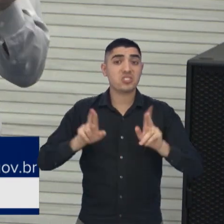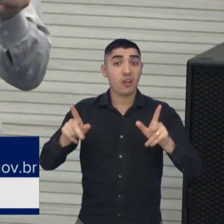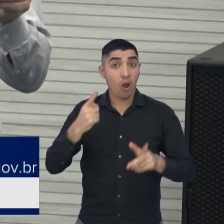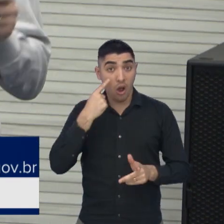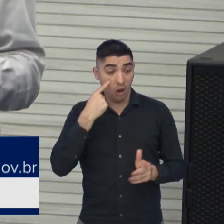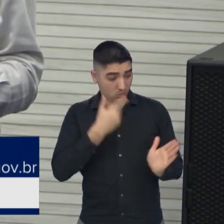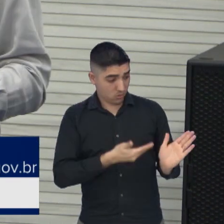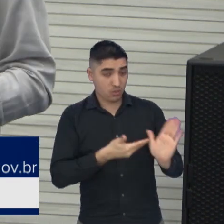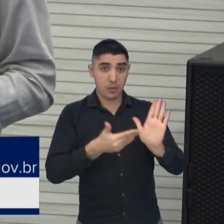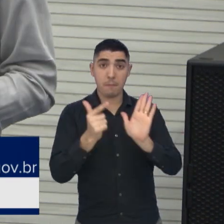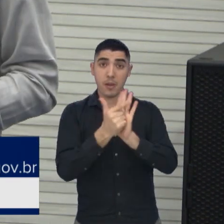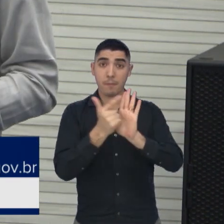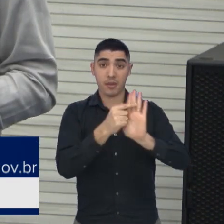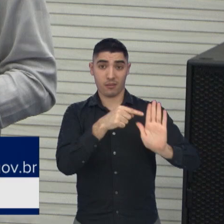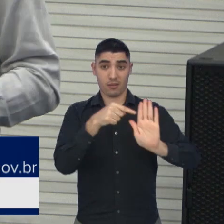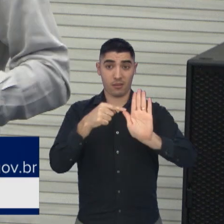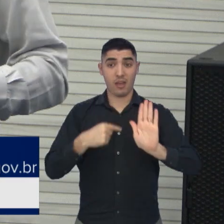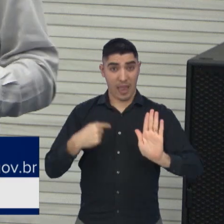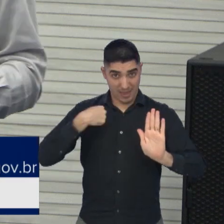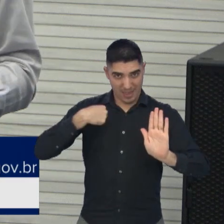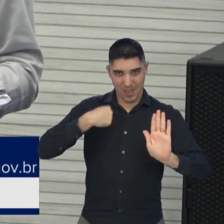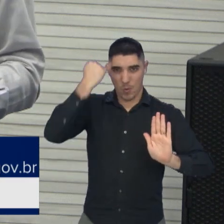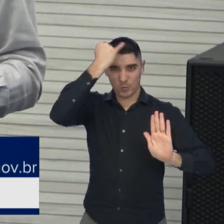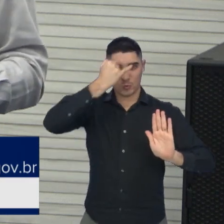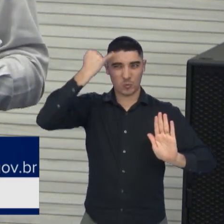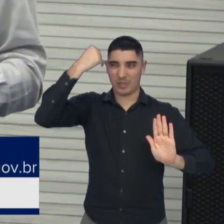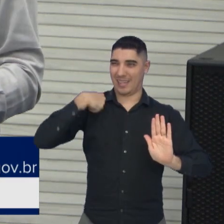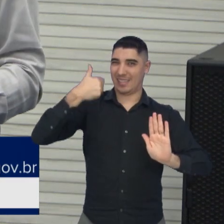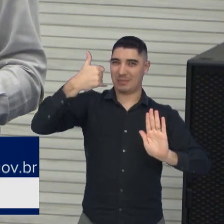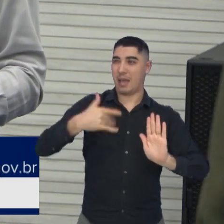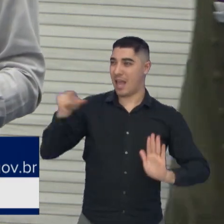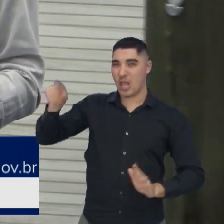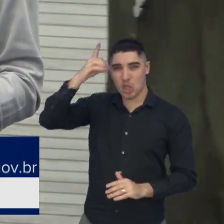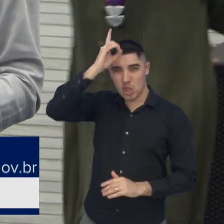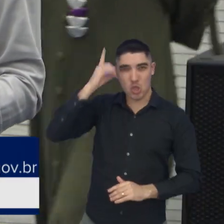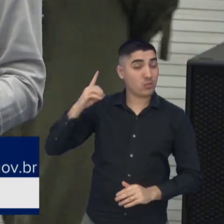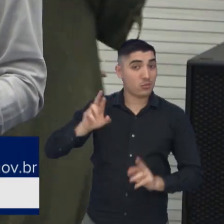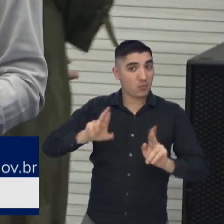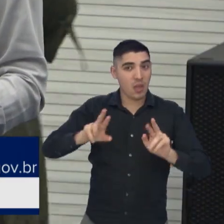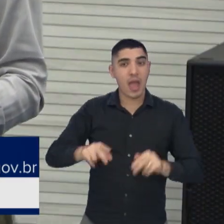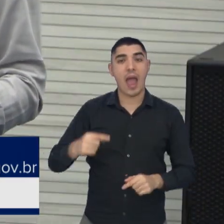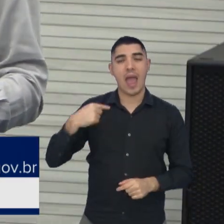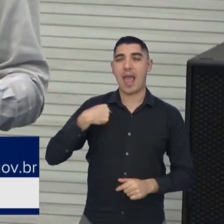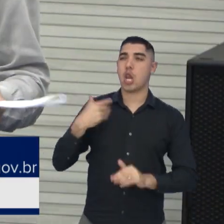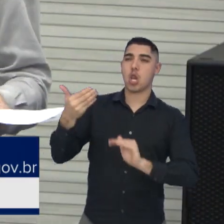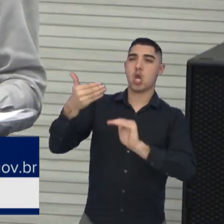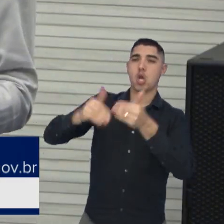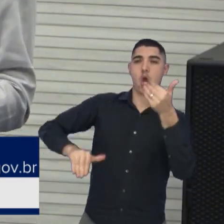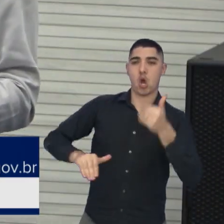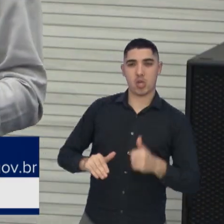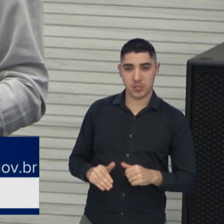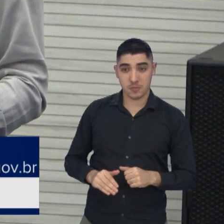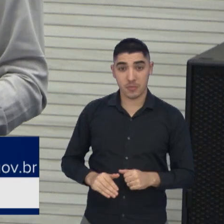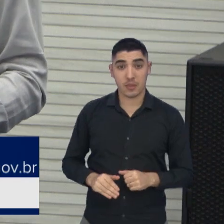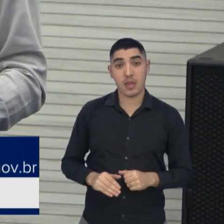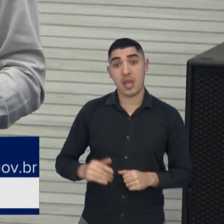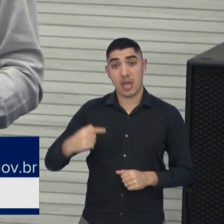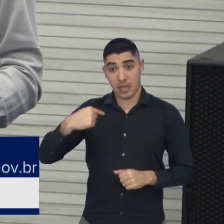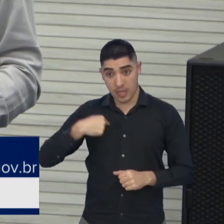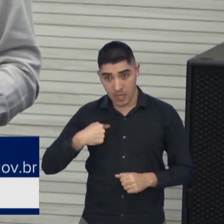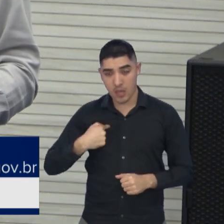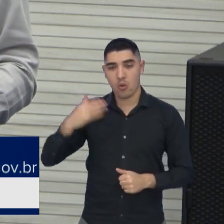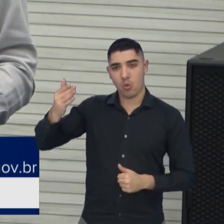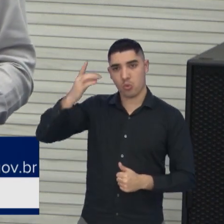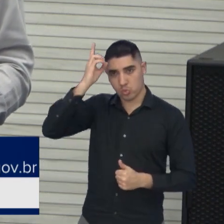aqui a decisão judicial. Não é o vereador Zé Cláudio, não é a Dulce. Votamos contrário. Eu, que ninguém fica na sala, eu,